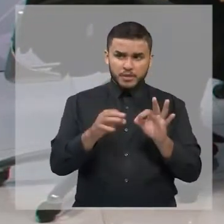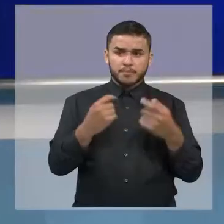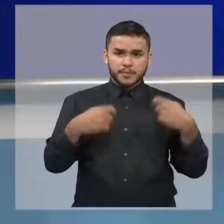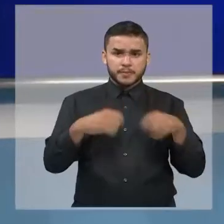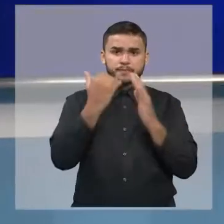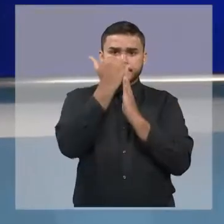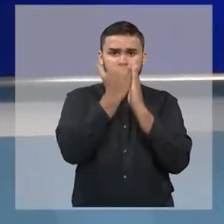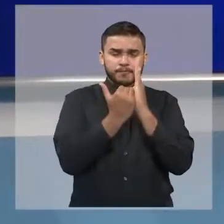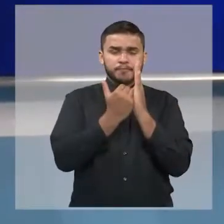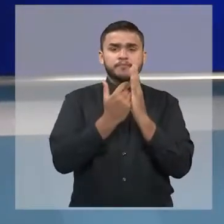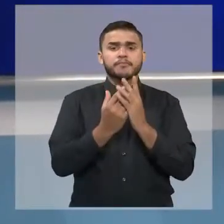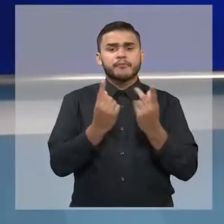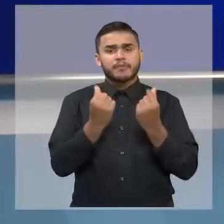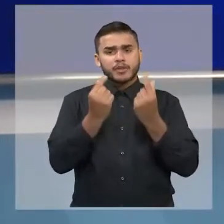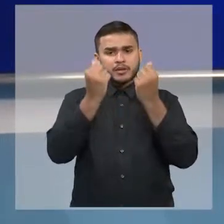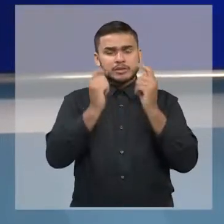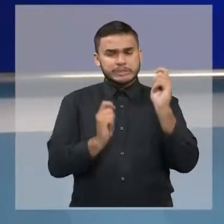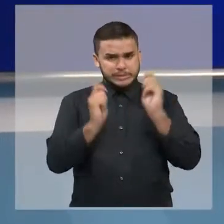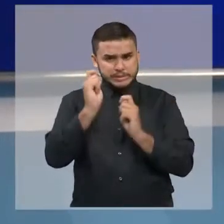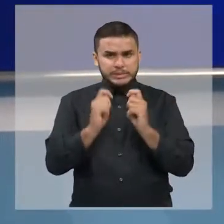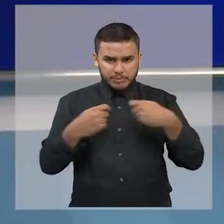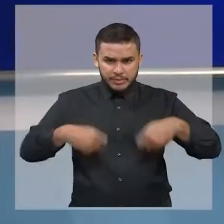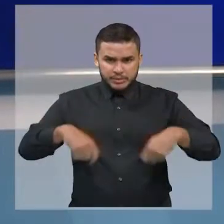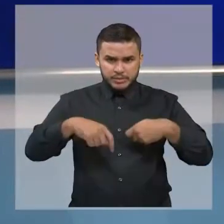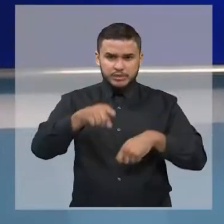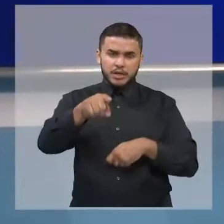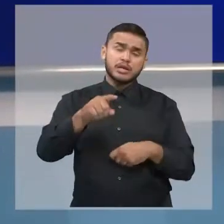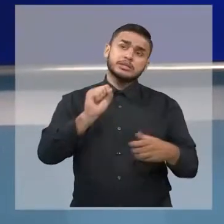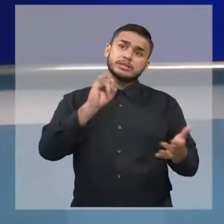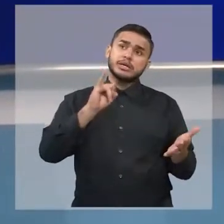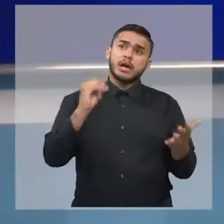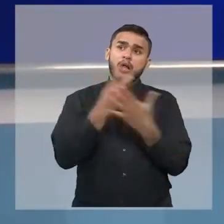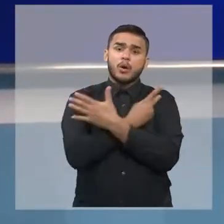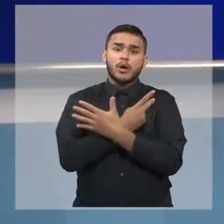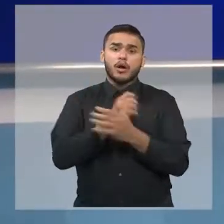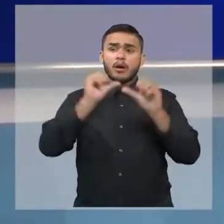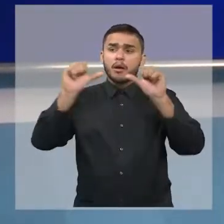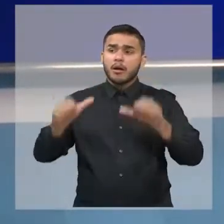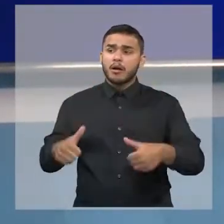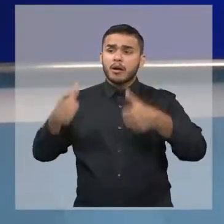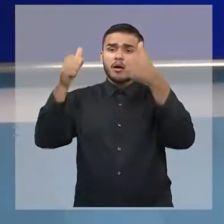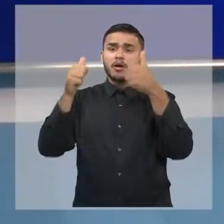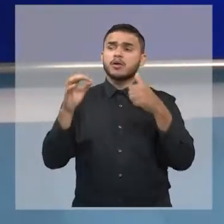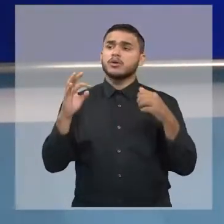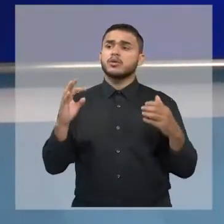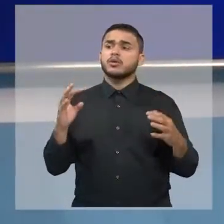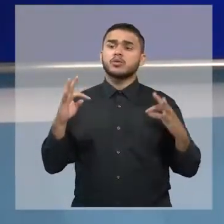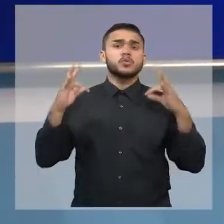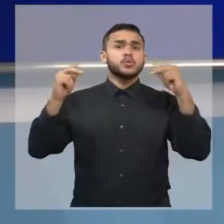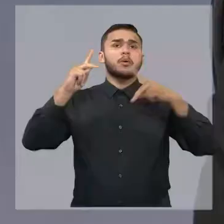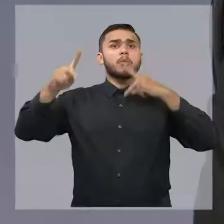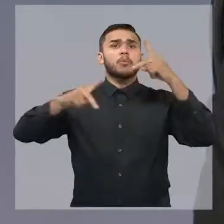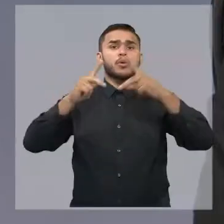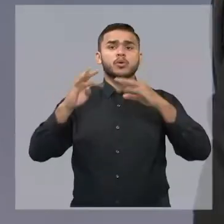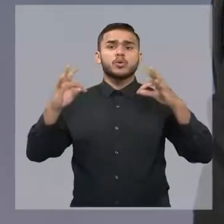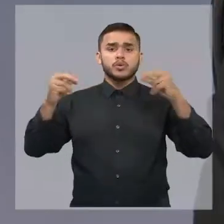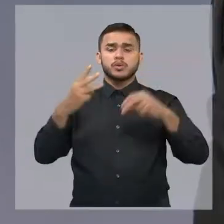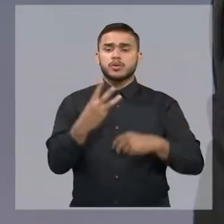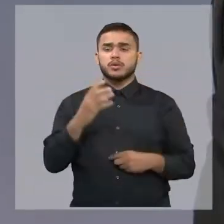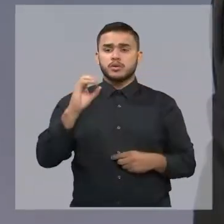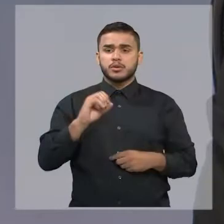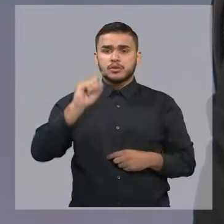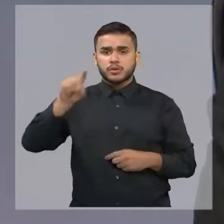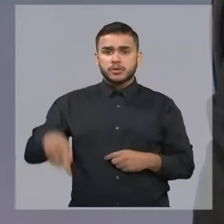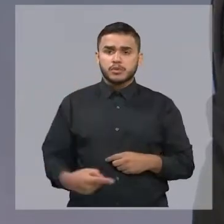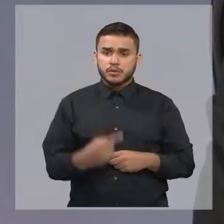que haver, porque isso poderá resultar na melhoria do sacrifício dessas 30 milhões de pessoas que